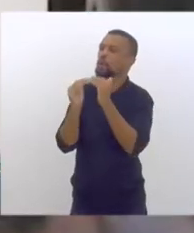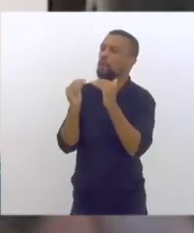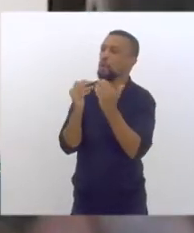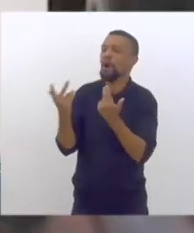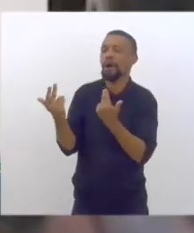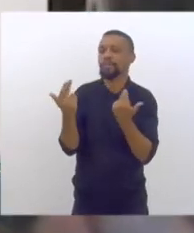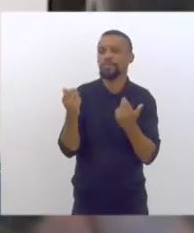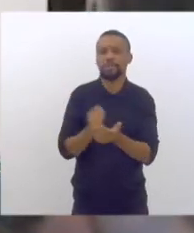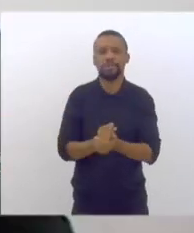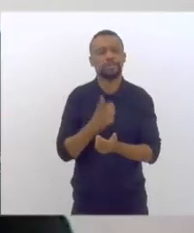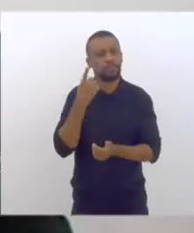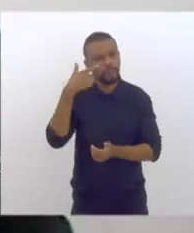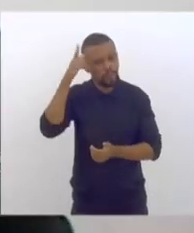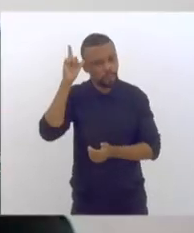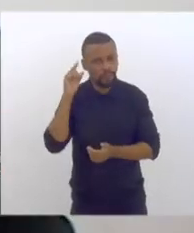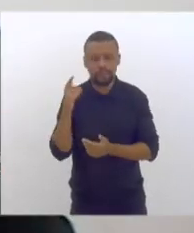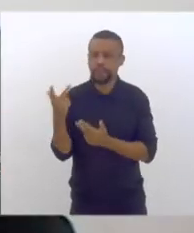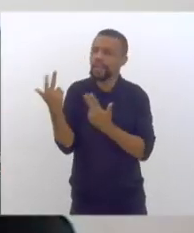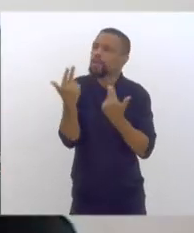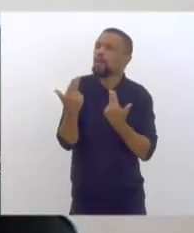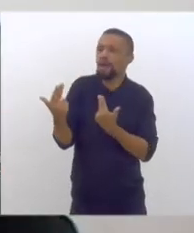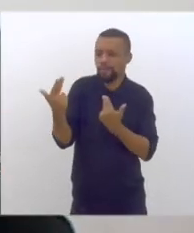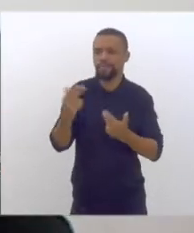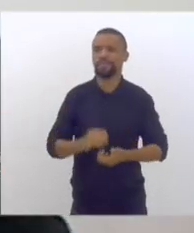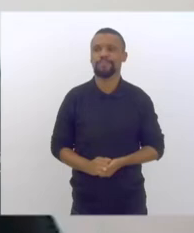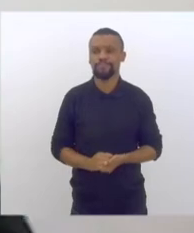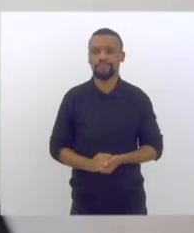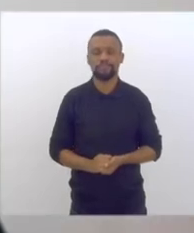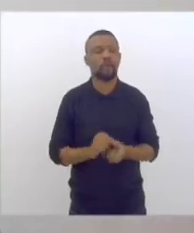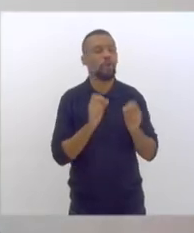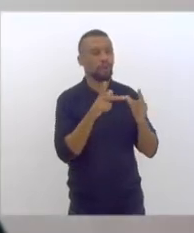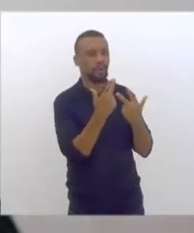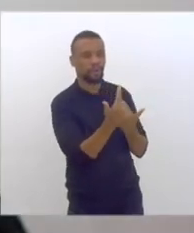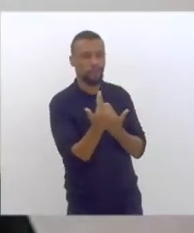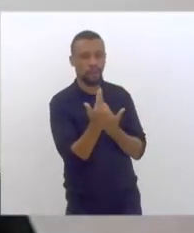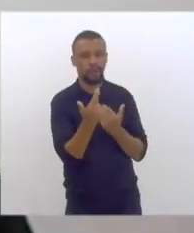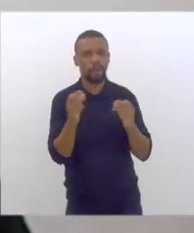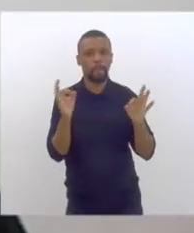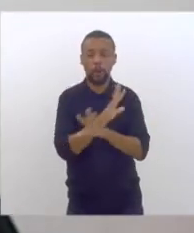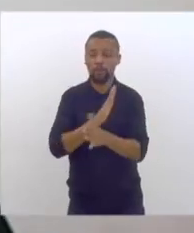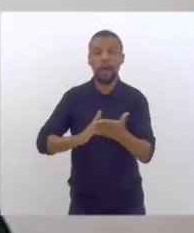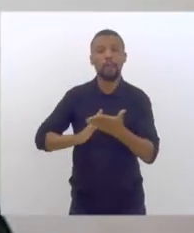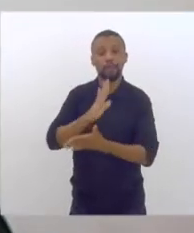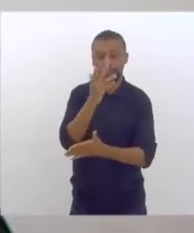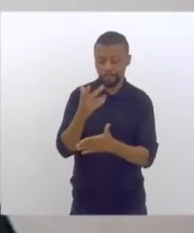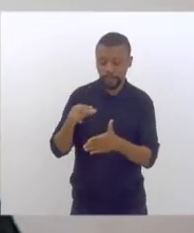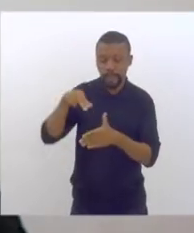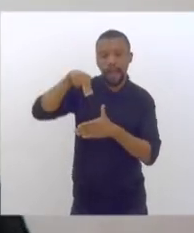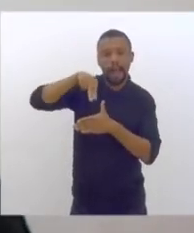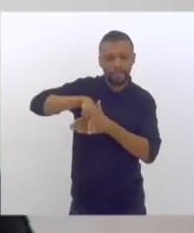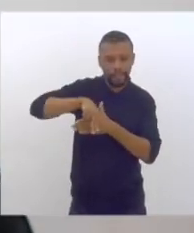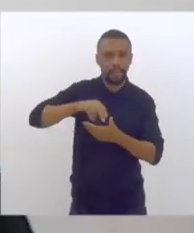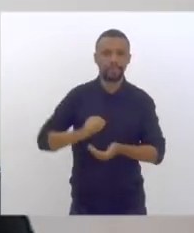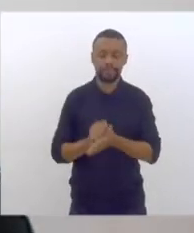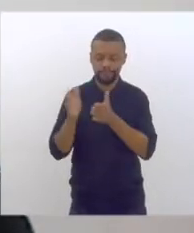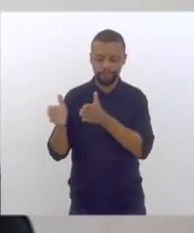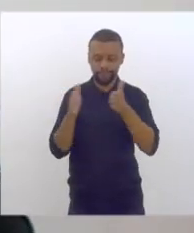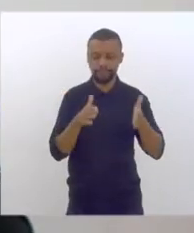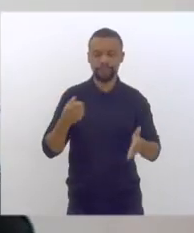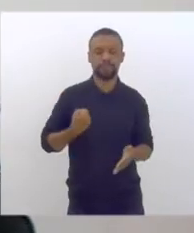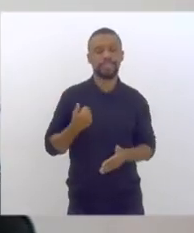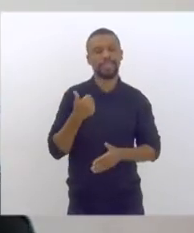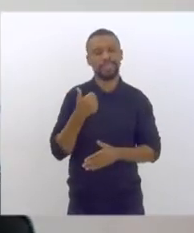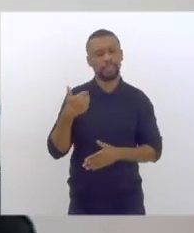ele tá do irmão idem idem então aprovado pela anexação 14